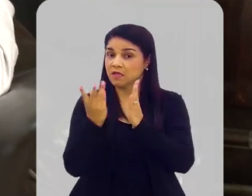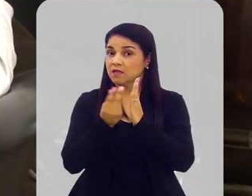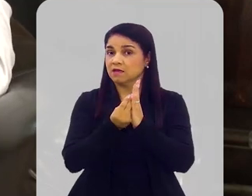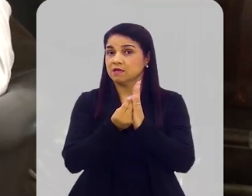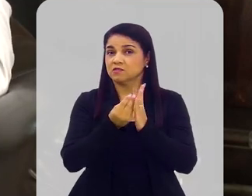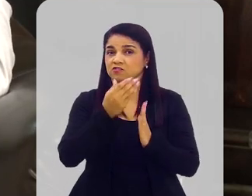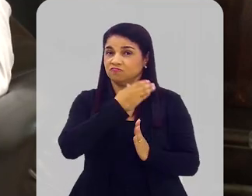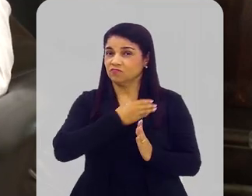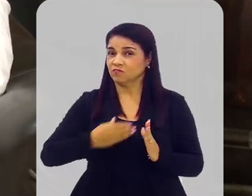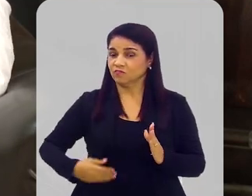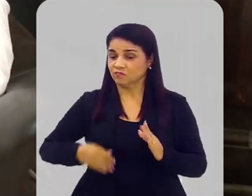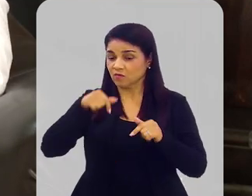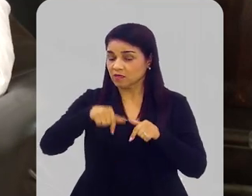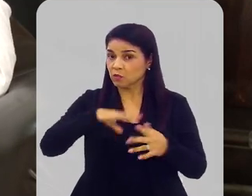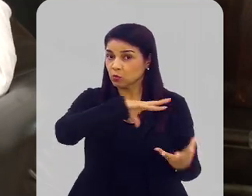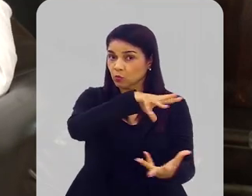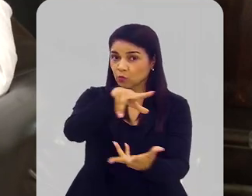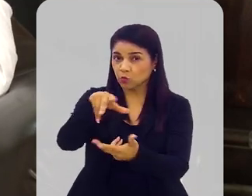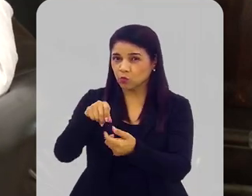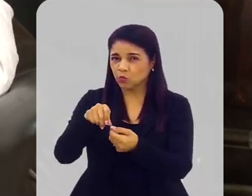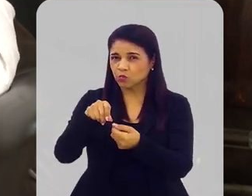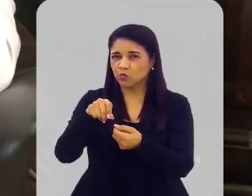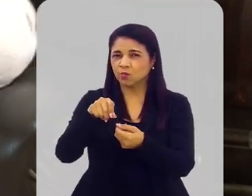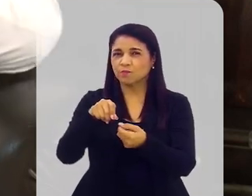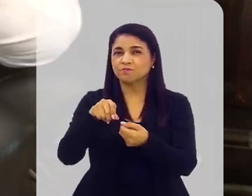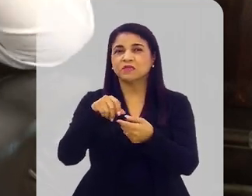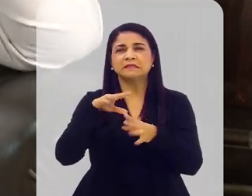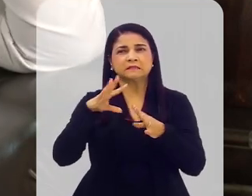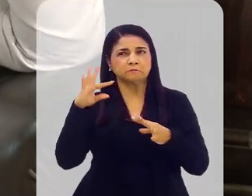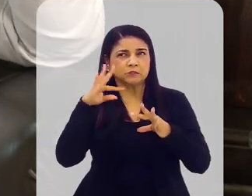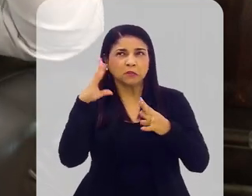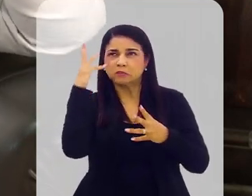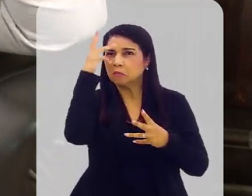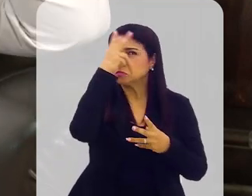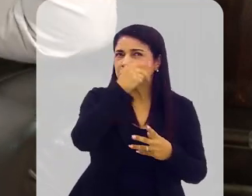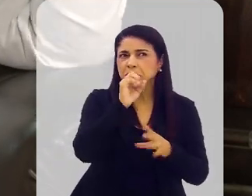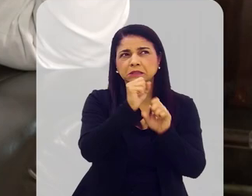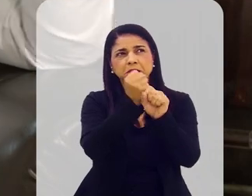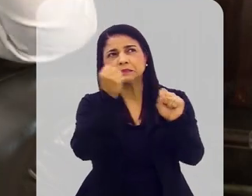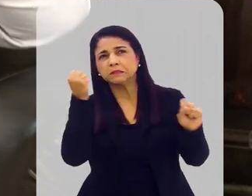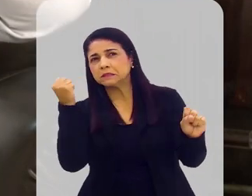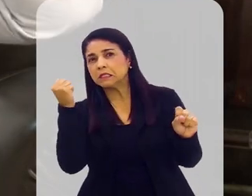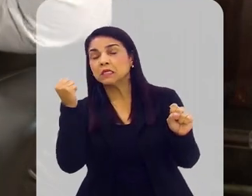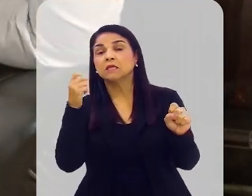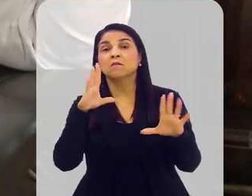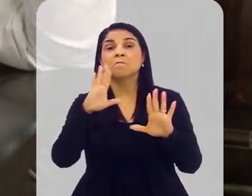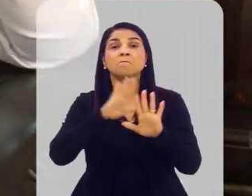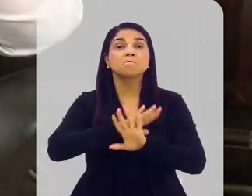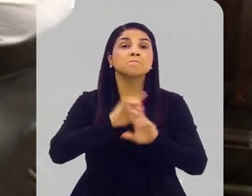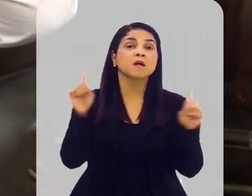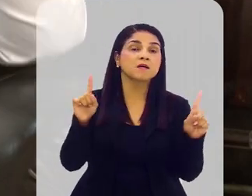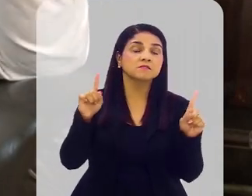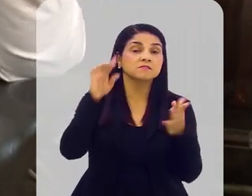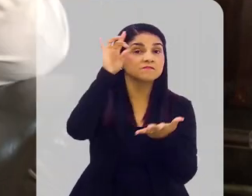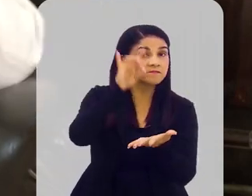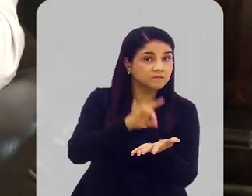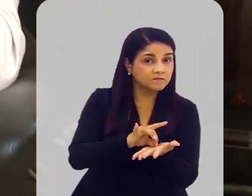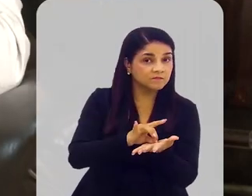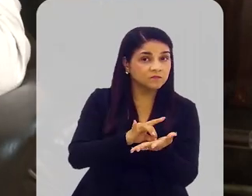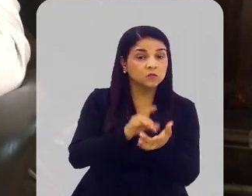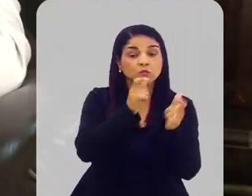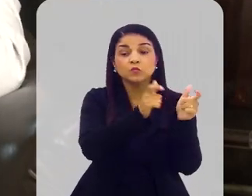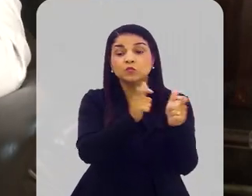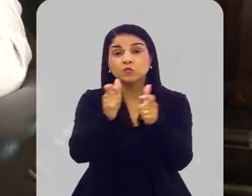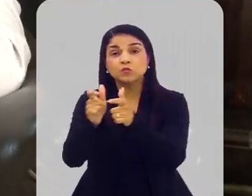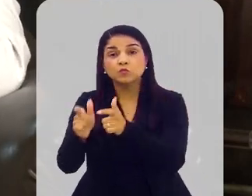a diferença da Igreja de Cristo na Terra. Sabe? Muito teteté, muita coisa bonita, muita igreja grande, muita igreja bonita,